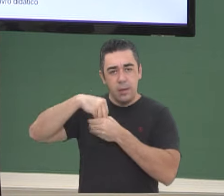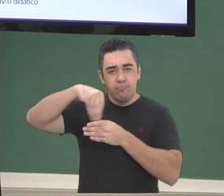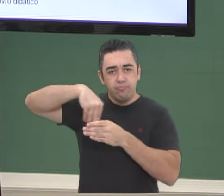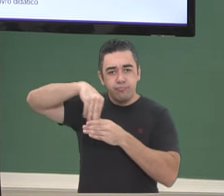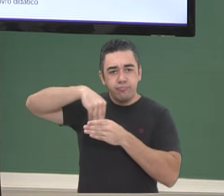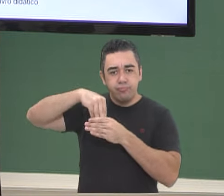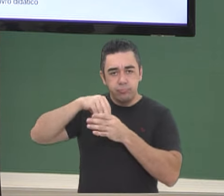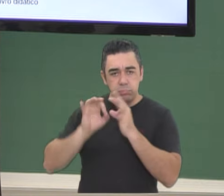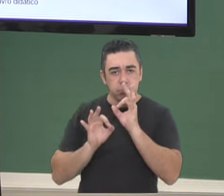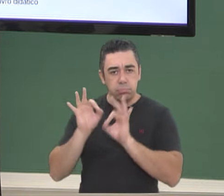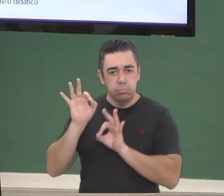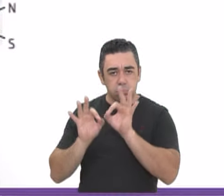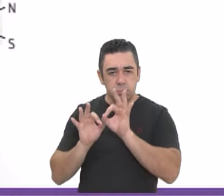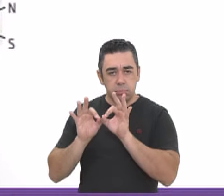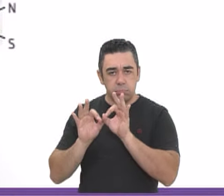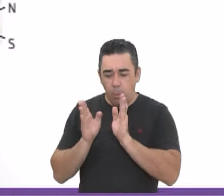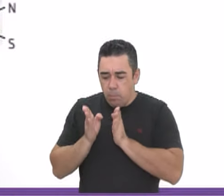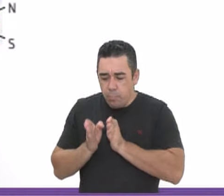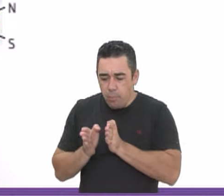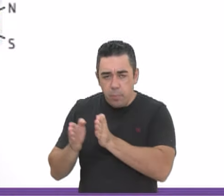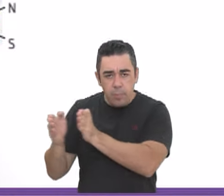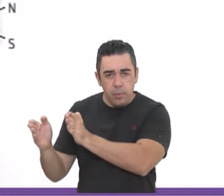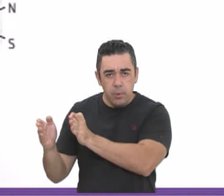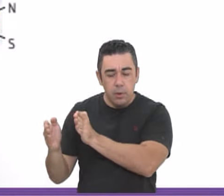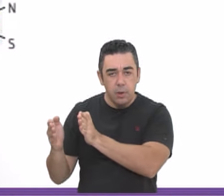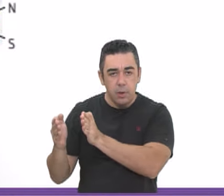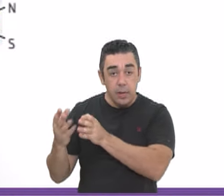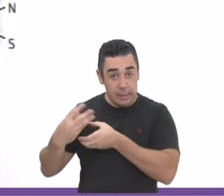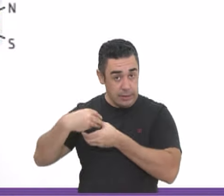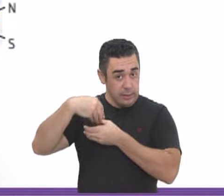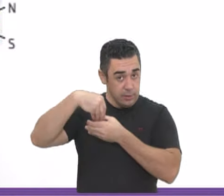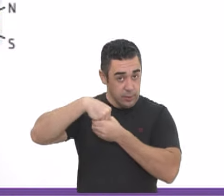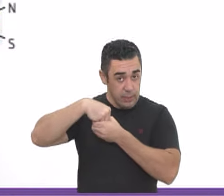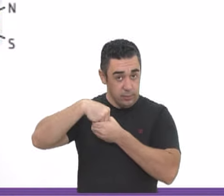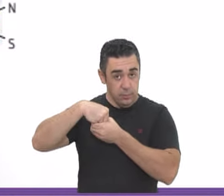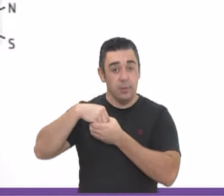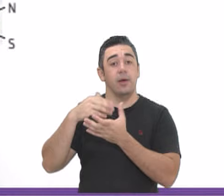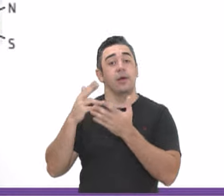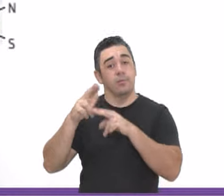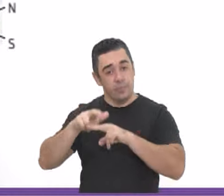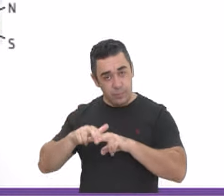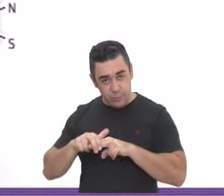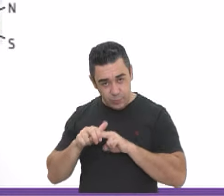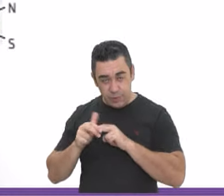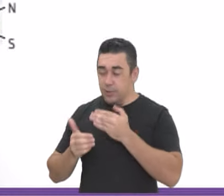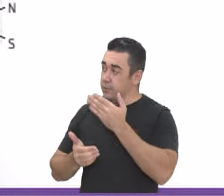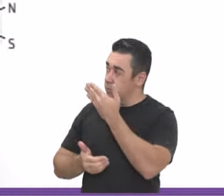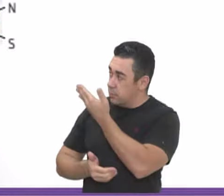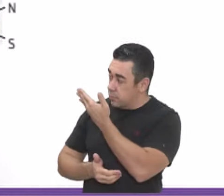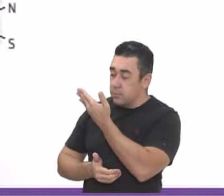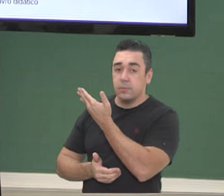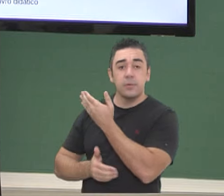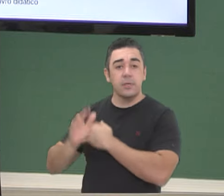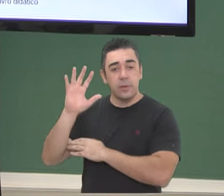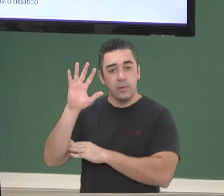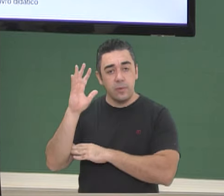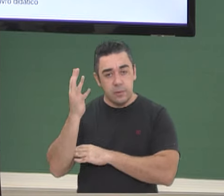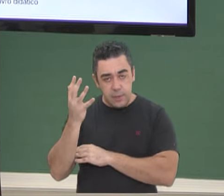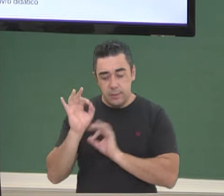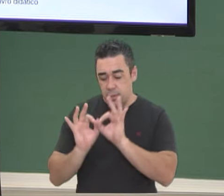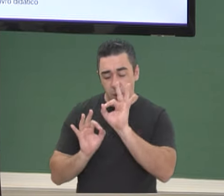olha só elas ficaram todas organizadas e internamente e é justamente por isso por conta